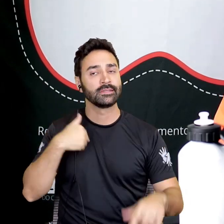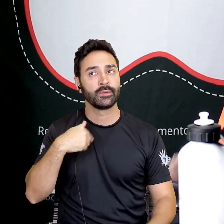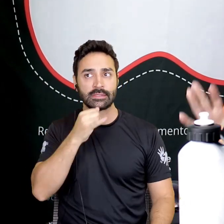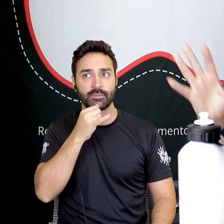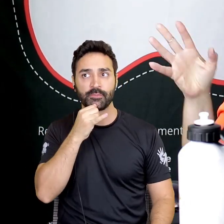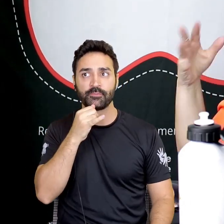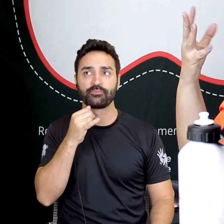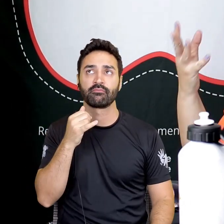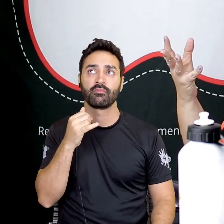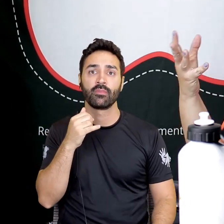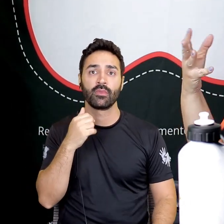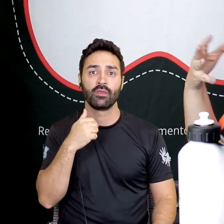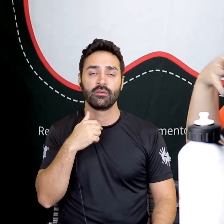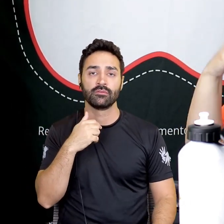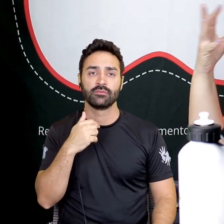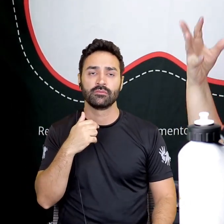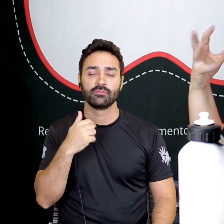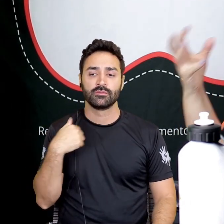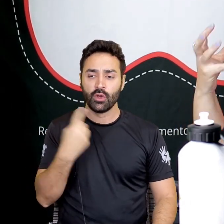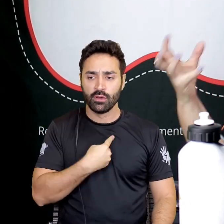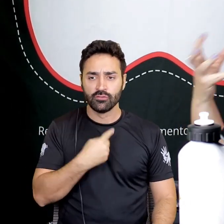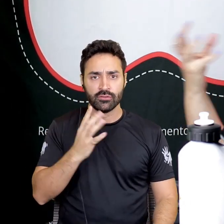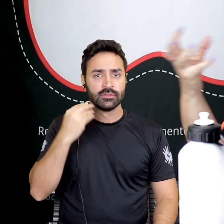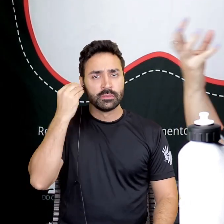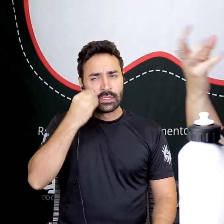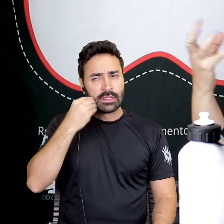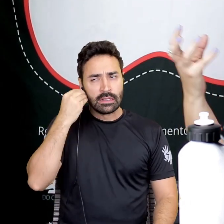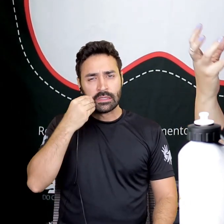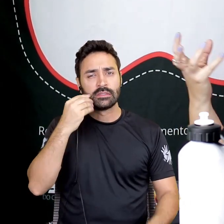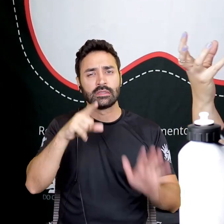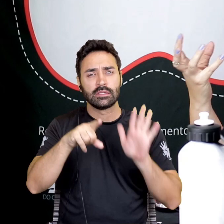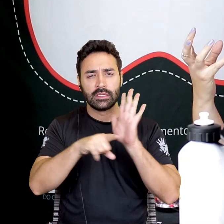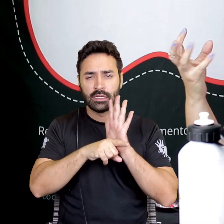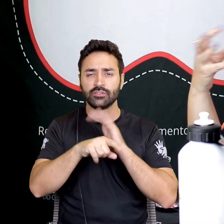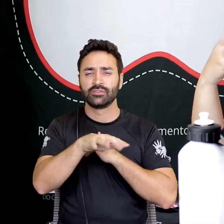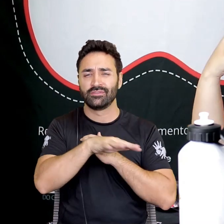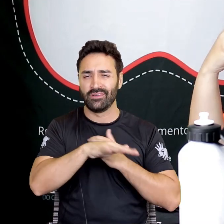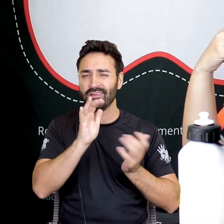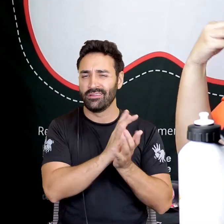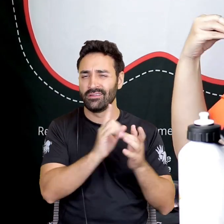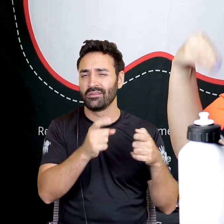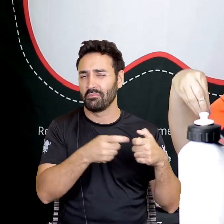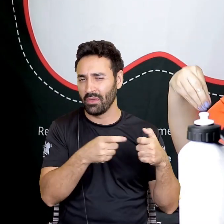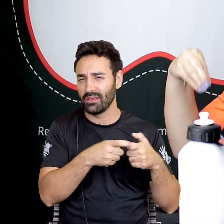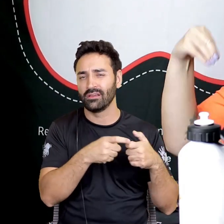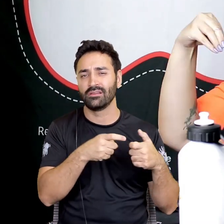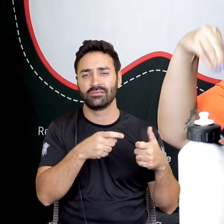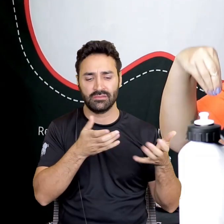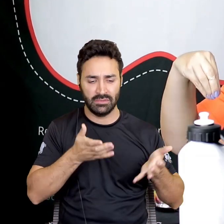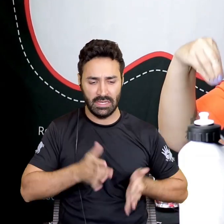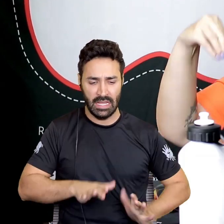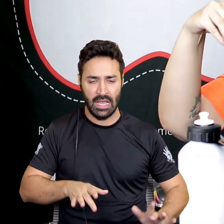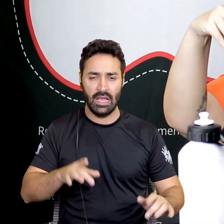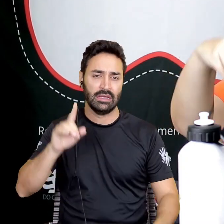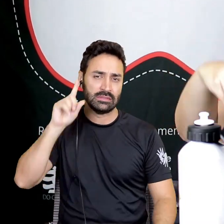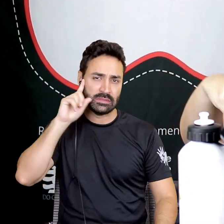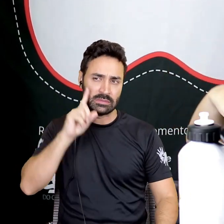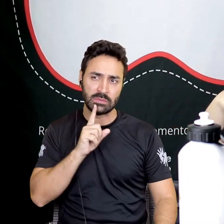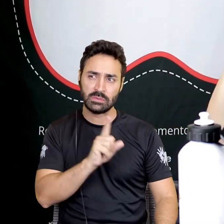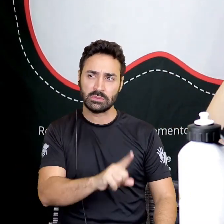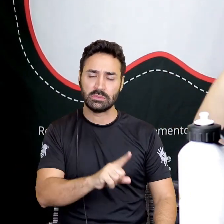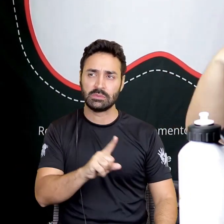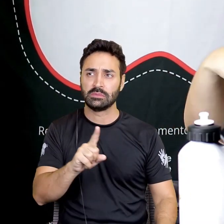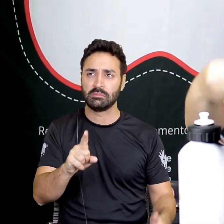pareça, apesar da gente ter essa experiência tão negativa em relação aos médicos, né, nasce uma criança que tem uma deficiência auditiva,